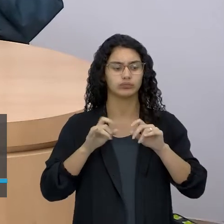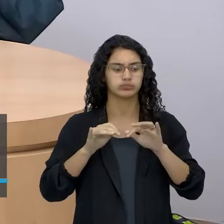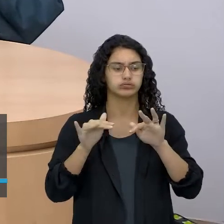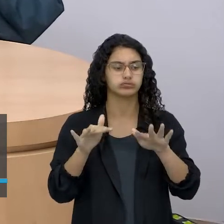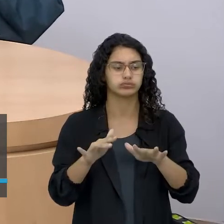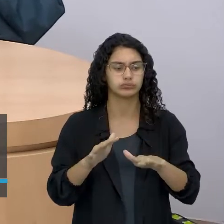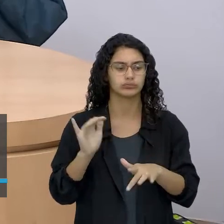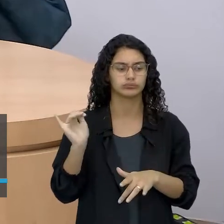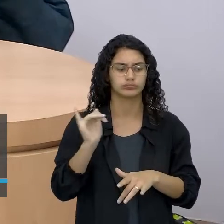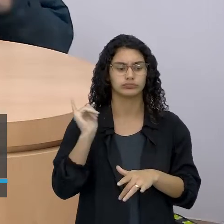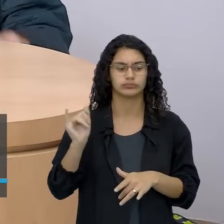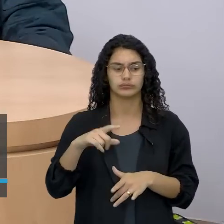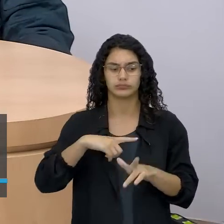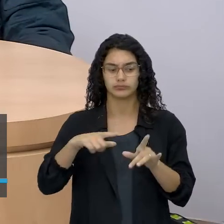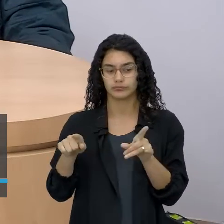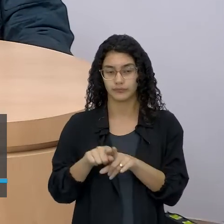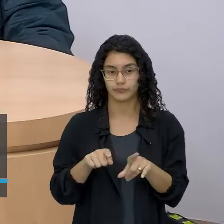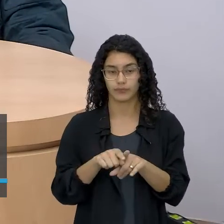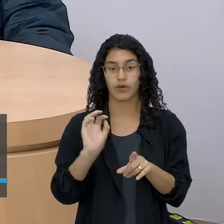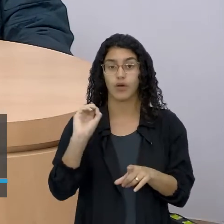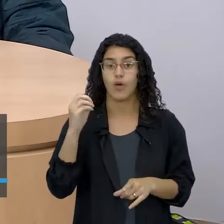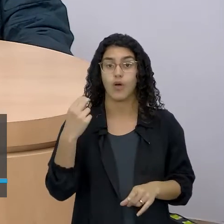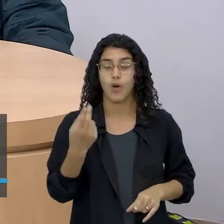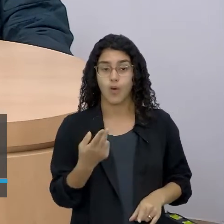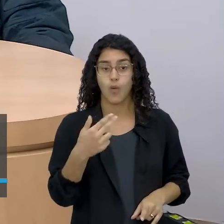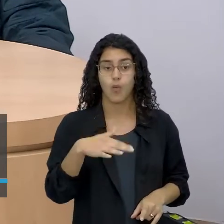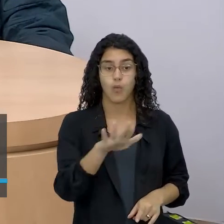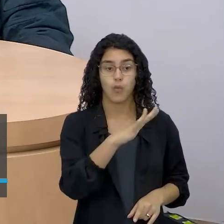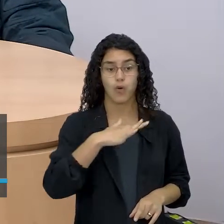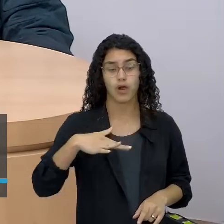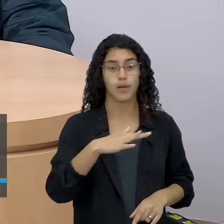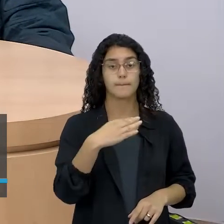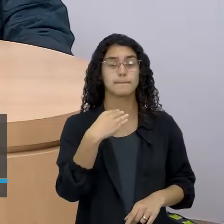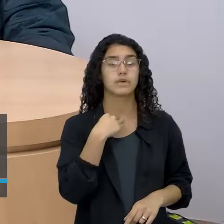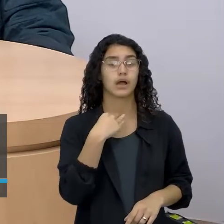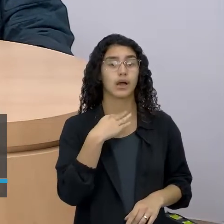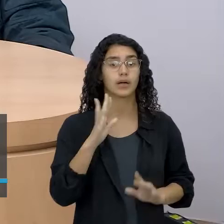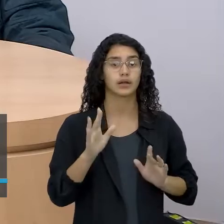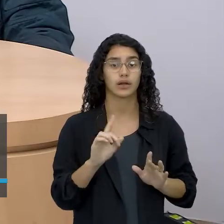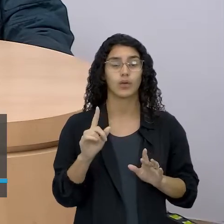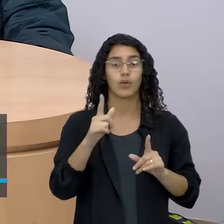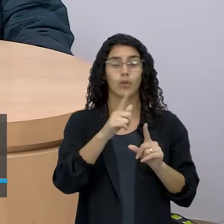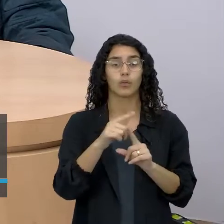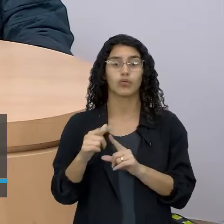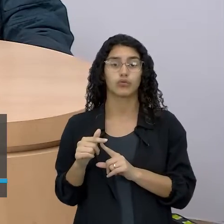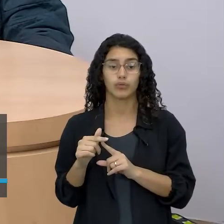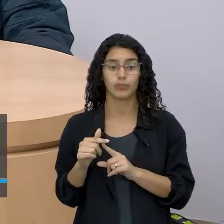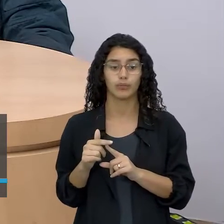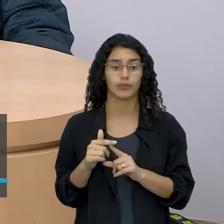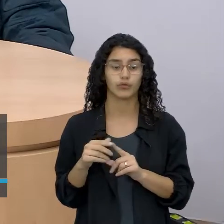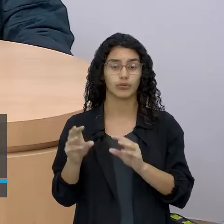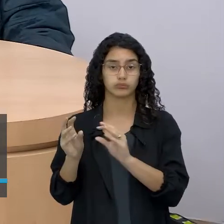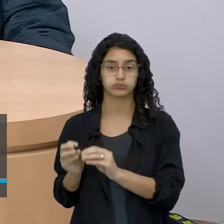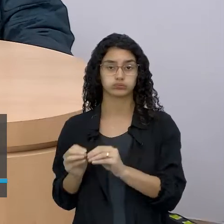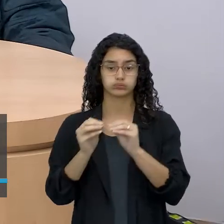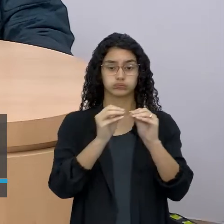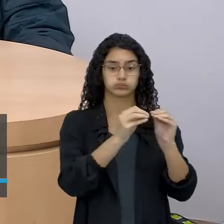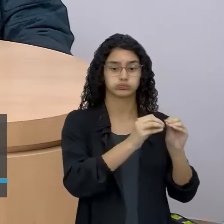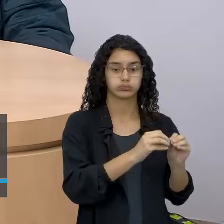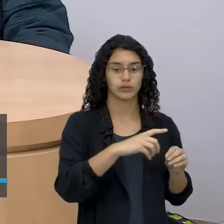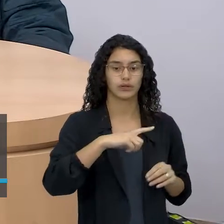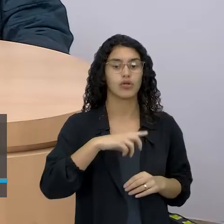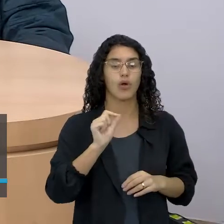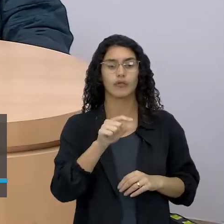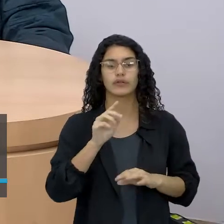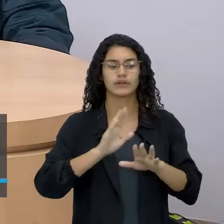mais sofisticadas na bolsa ou no câmbio bancário, mas não, um tipo de deslocamento